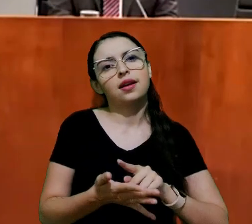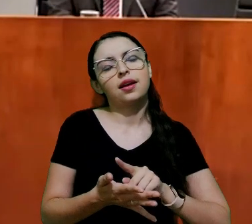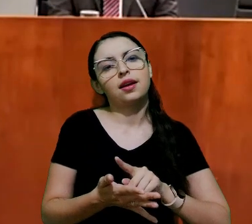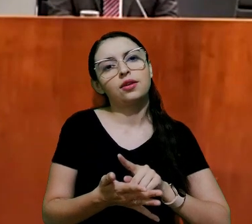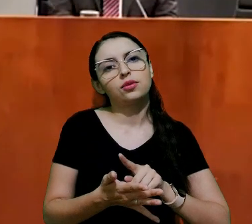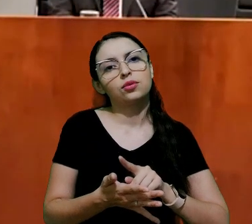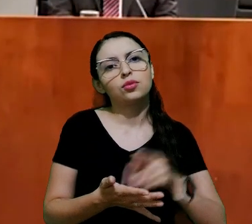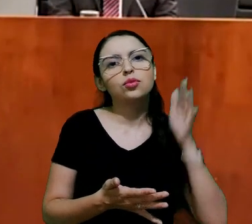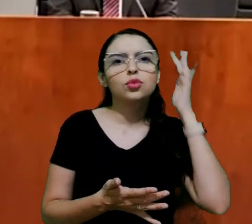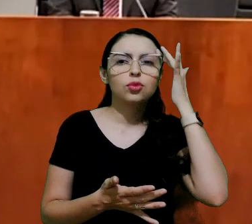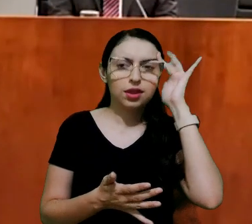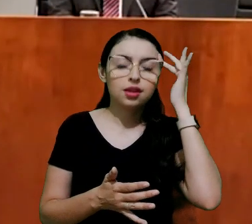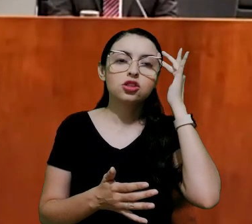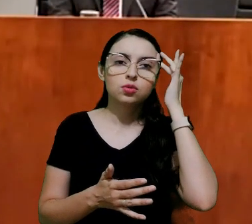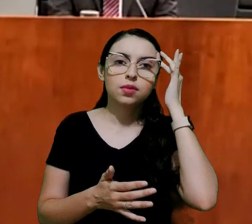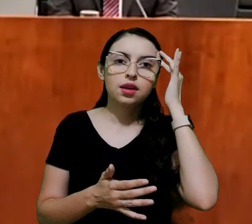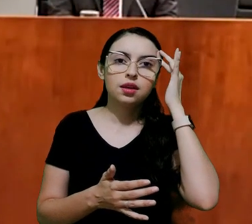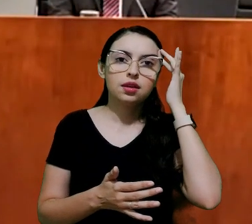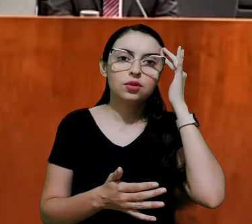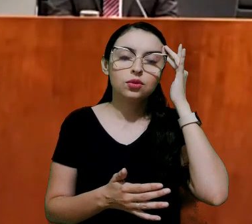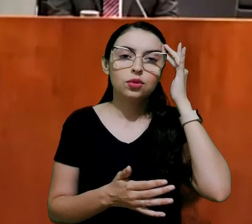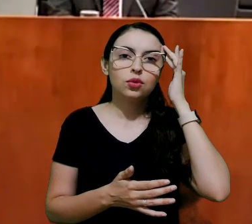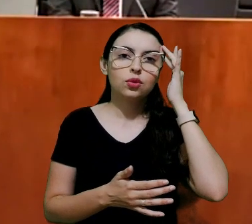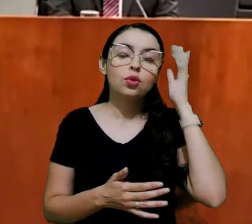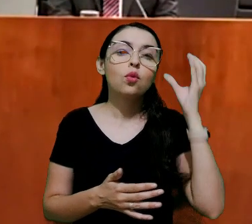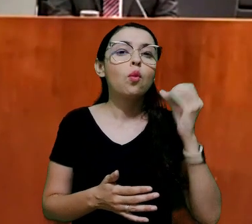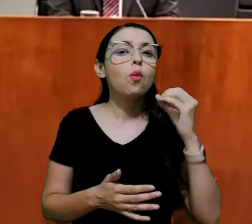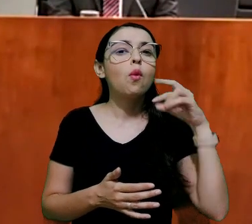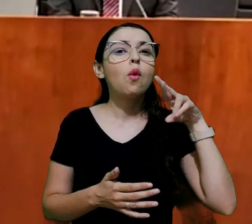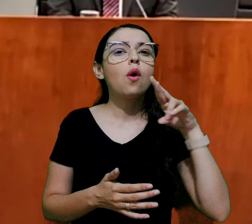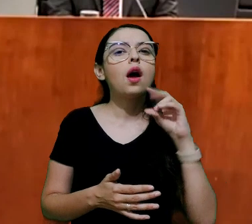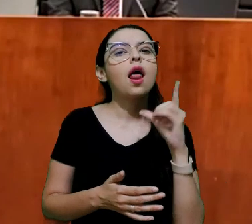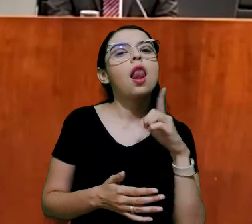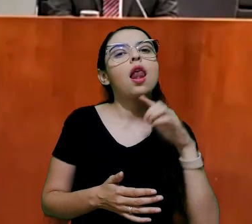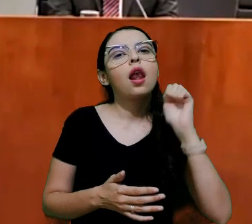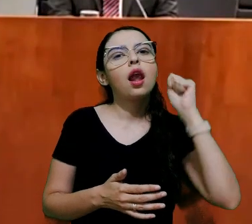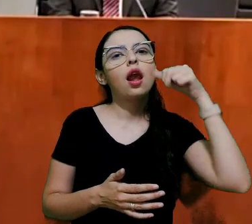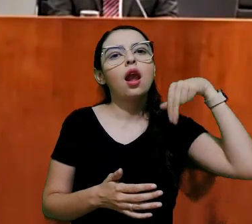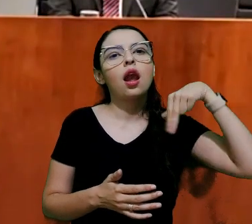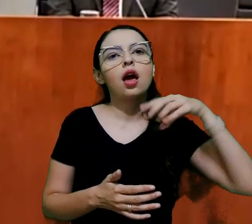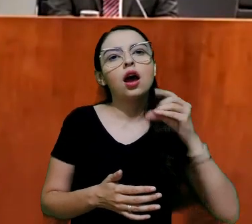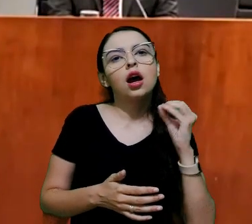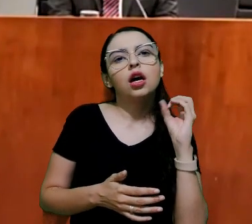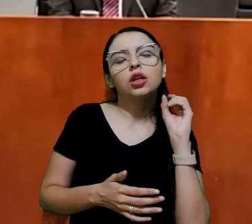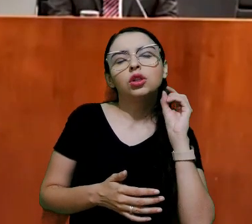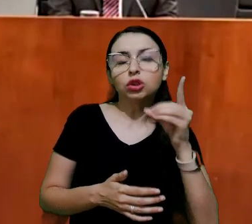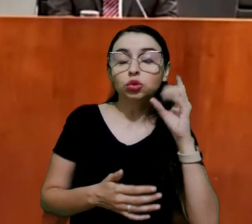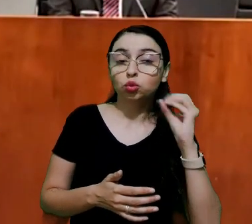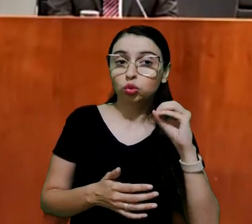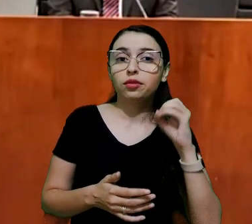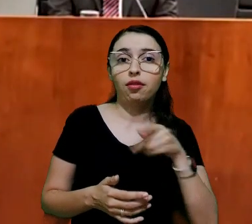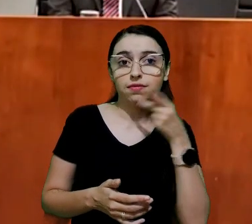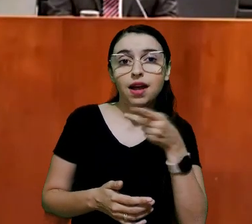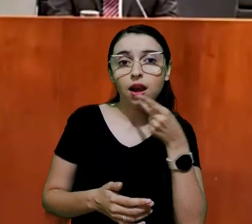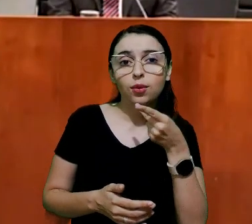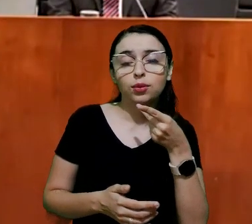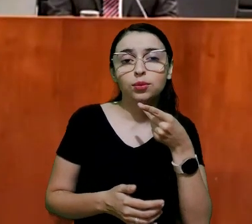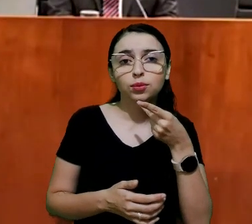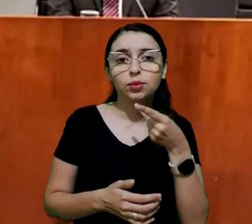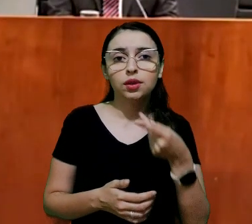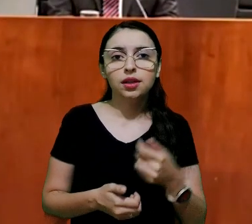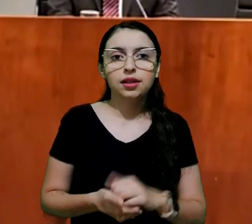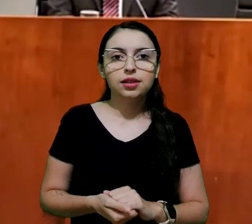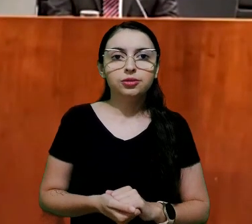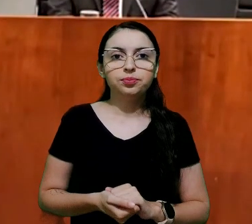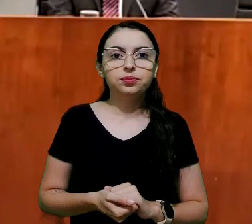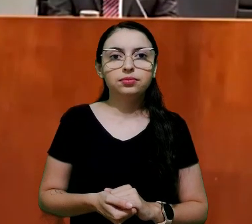do que previu Orlando Gomes quando disse: haverá o giro da propriedade para a empresa. Ou seja, então, se nós tivéssemos